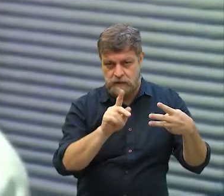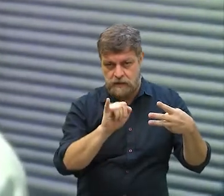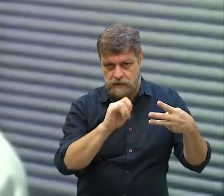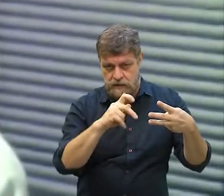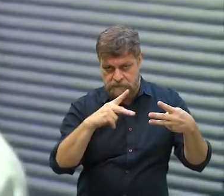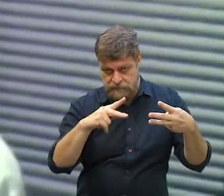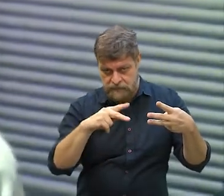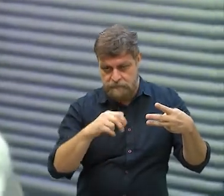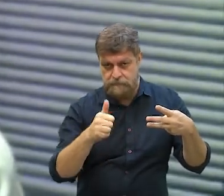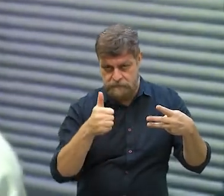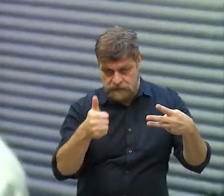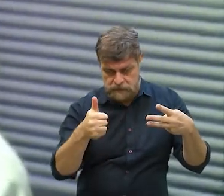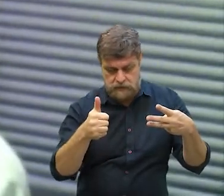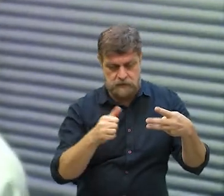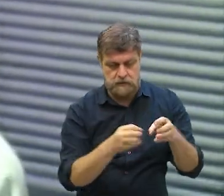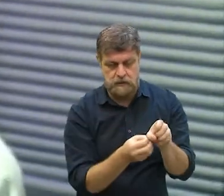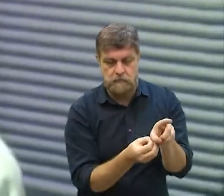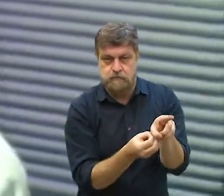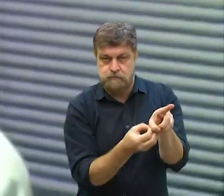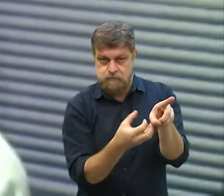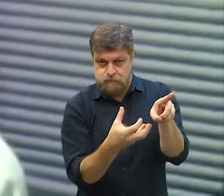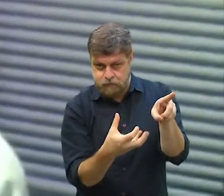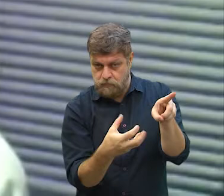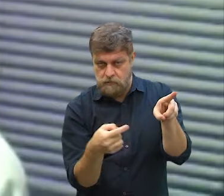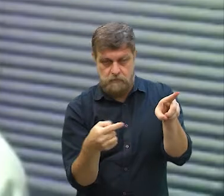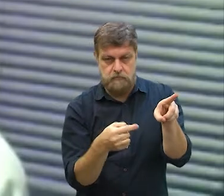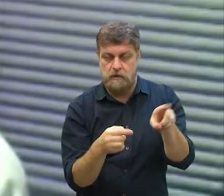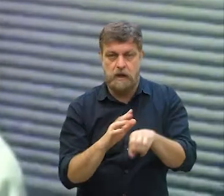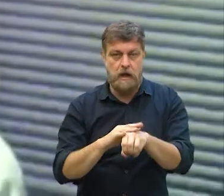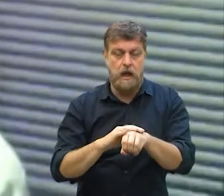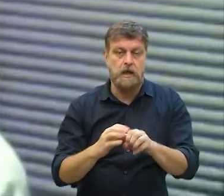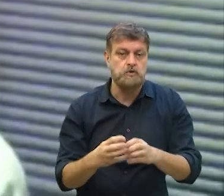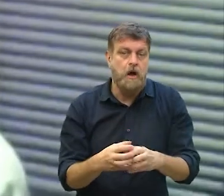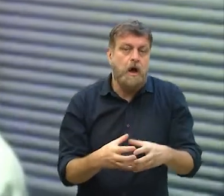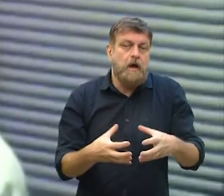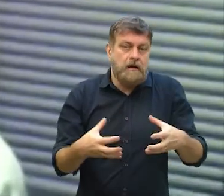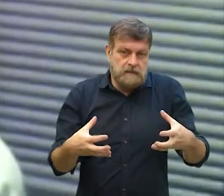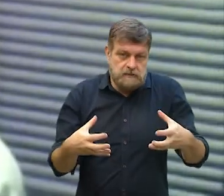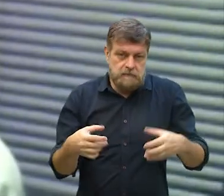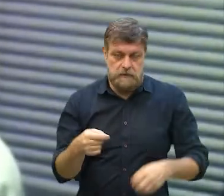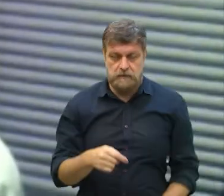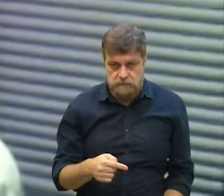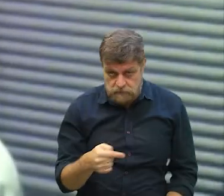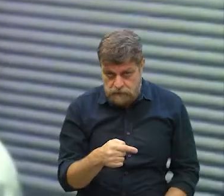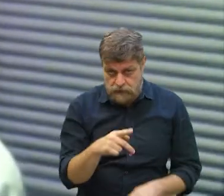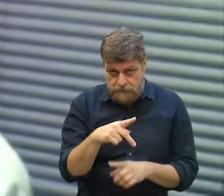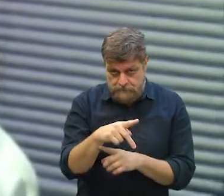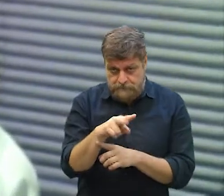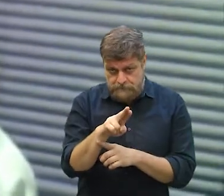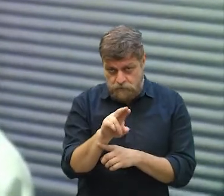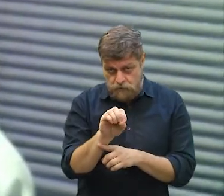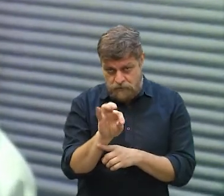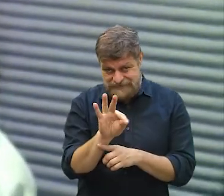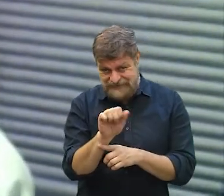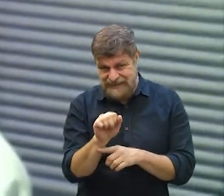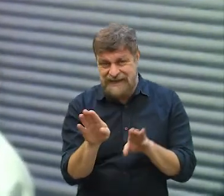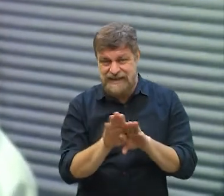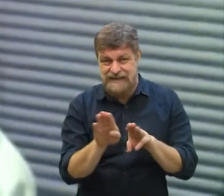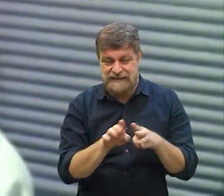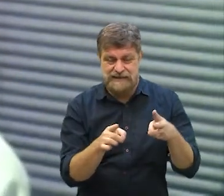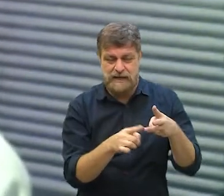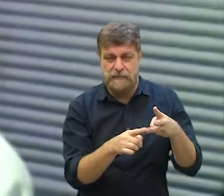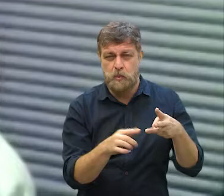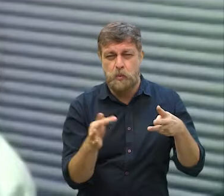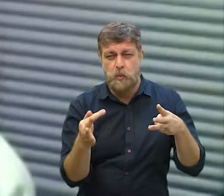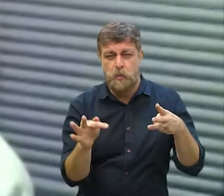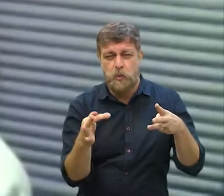a hiperplasia benigna da próstata, que o próprio nome fala, é uma doença benigna, é um crescimento benigno dessa glândula. E você tem as prostatites,